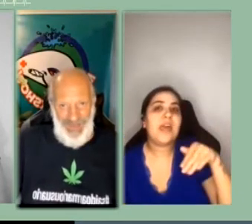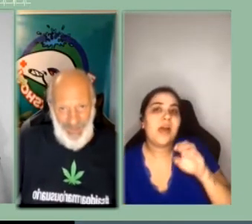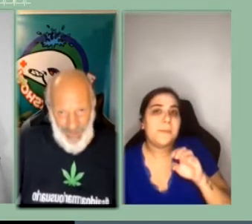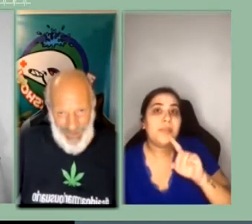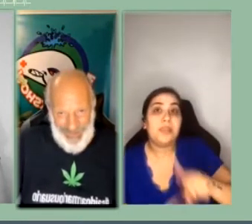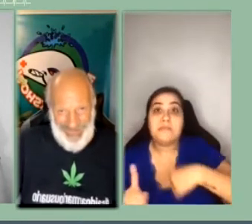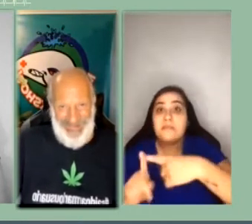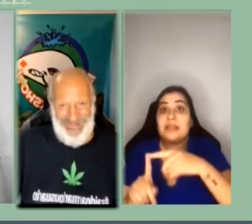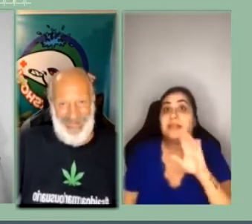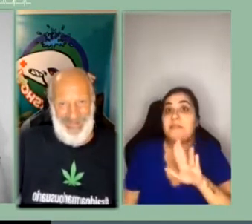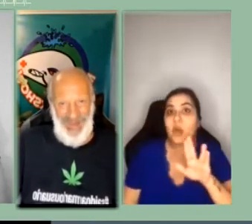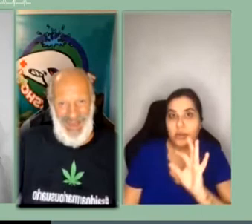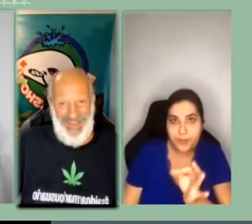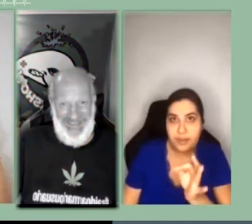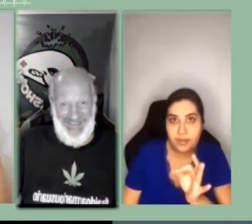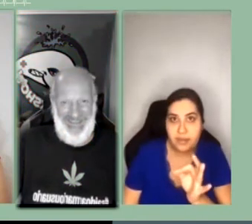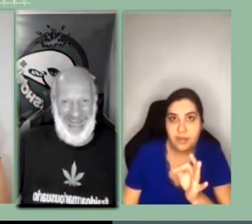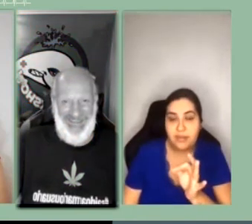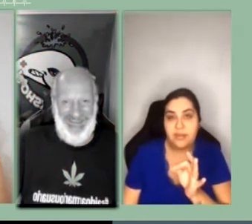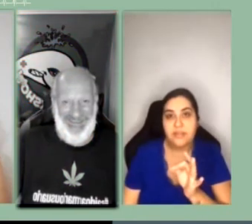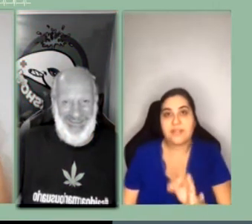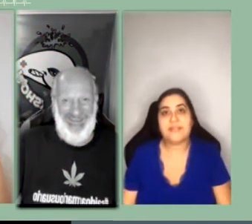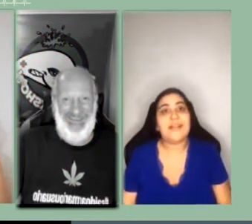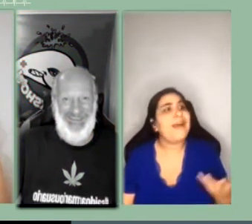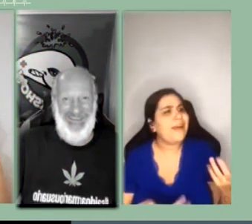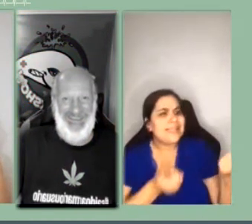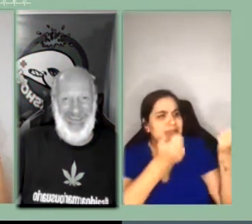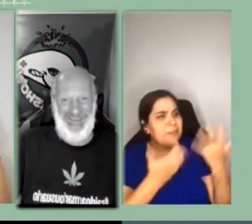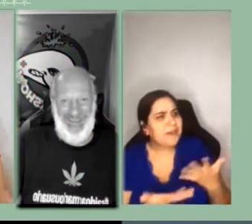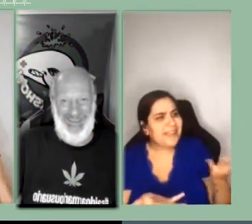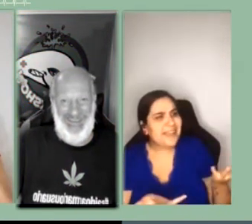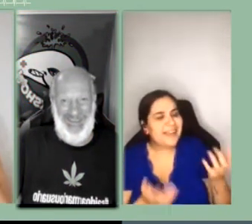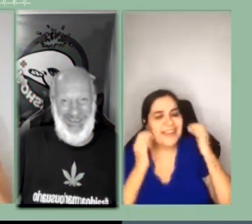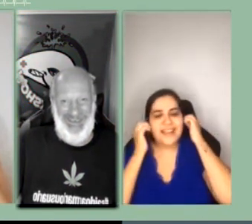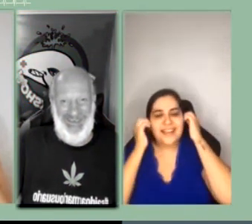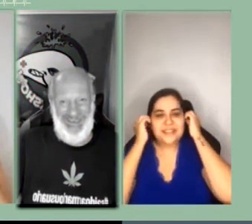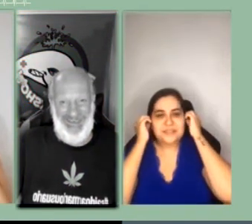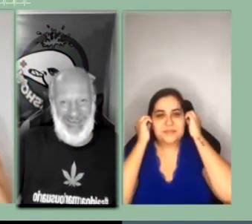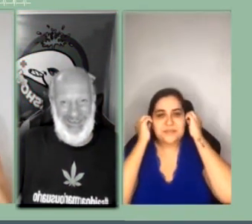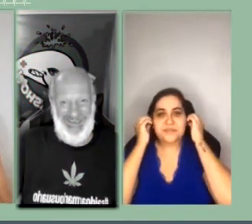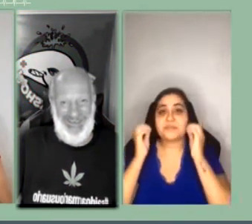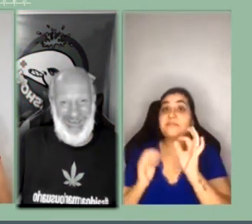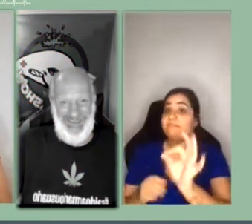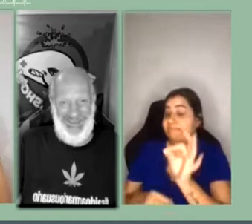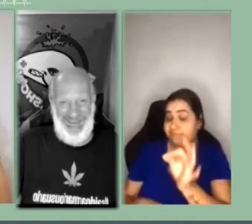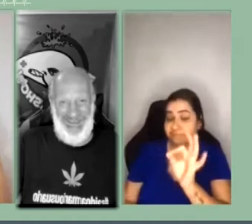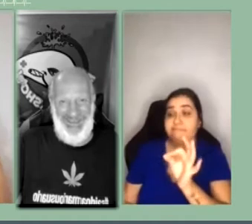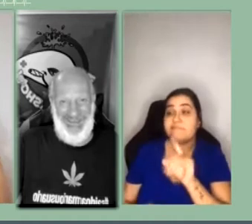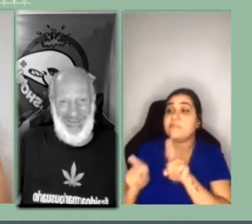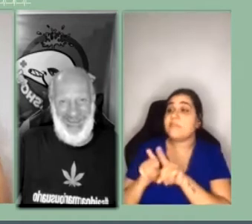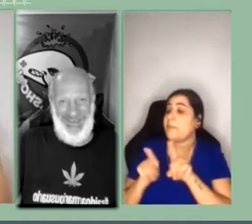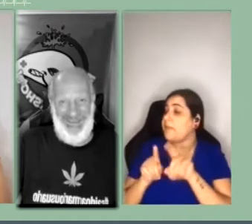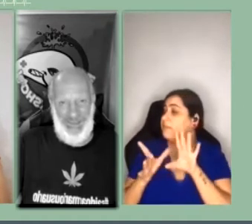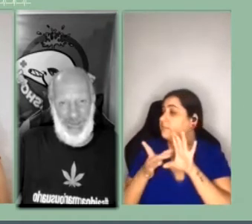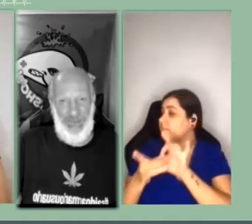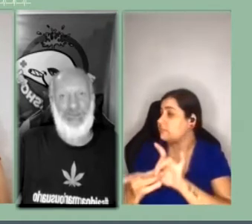né, doutora? Fala aí. Explica isso, Deinha. E também, a combinação também dos